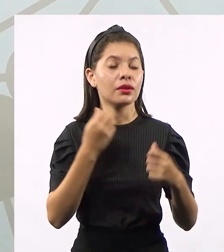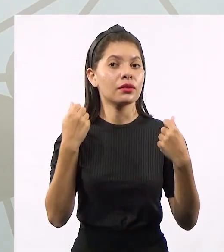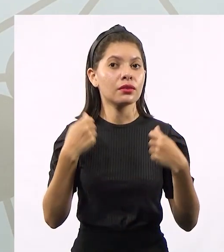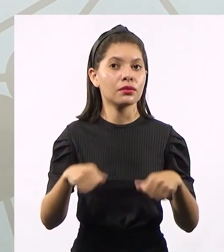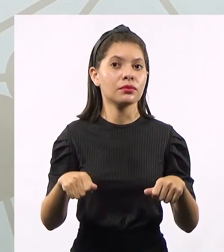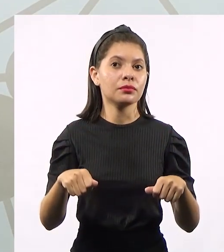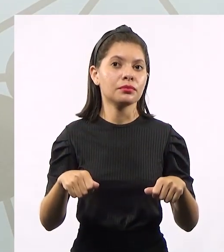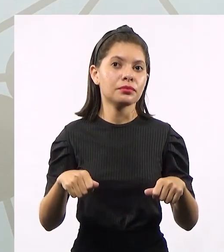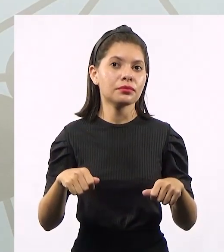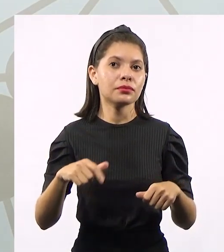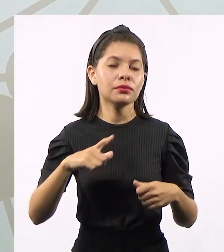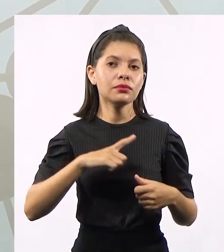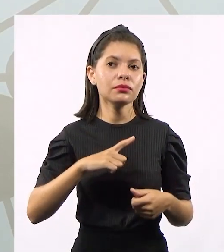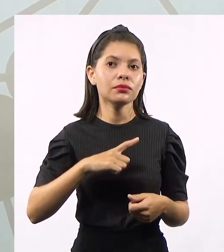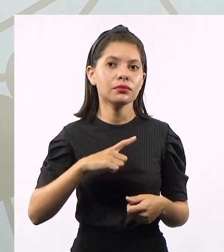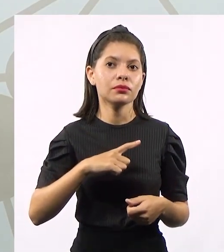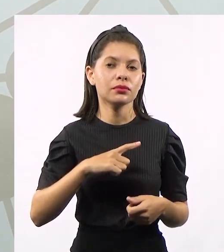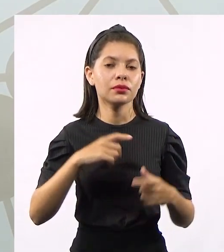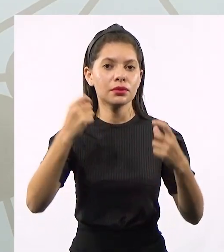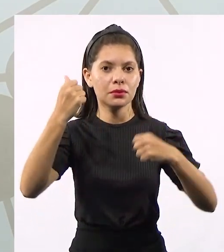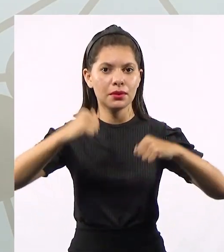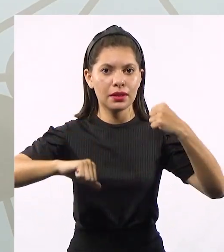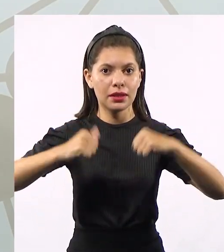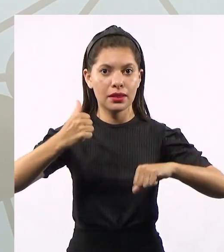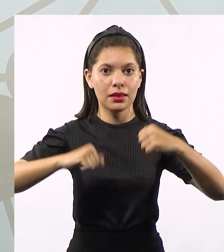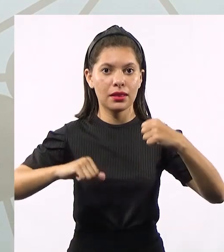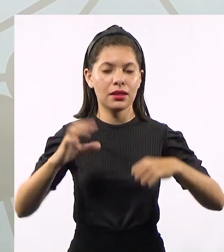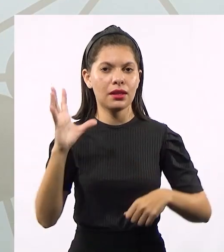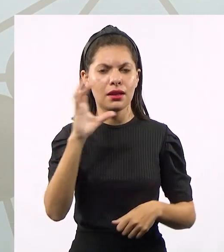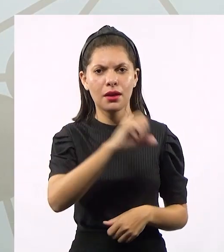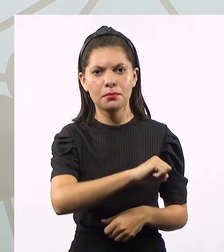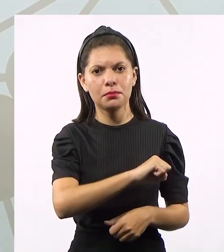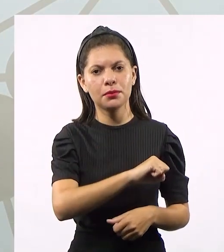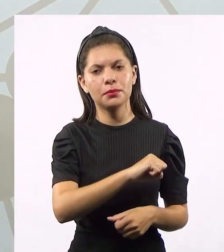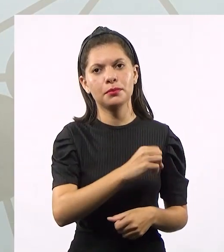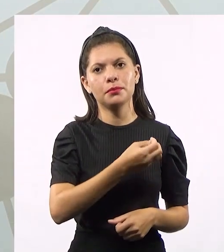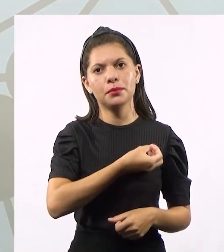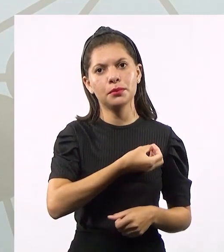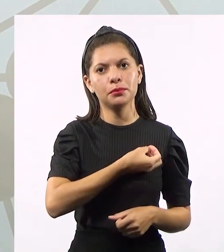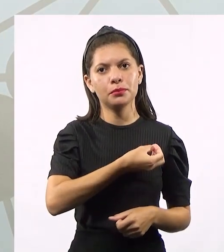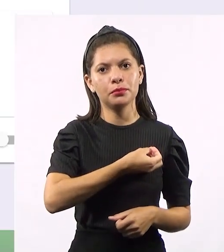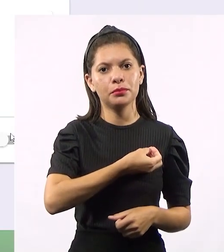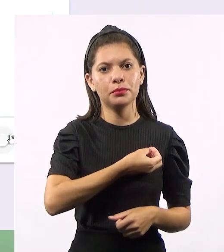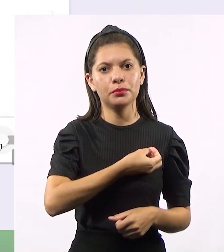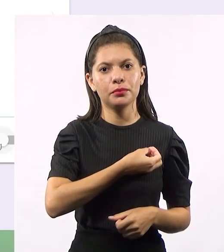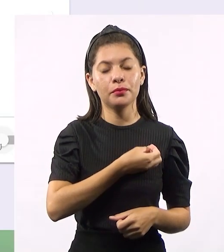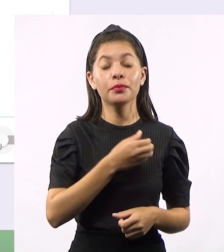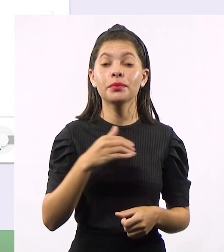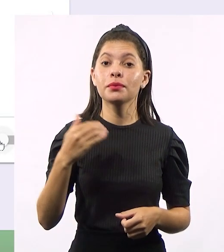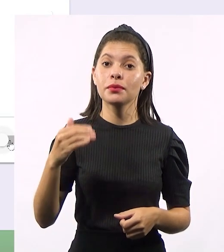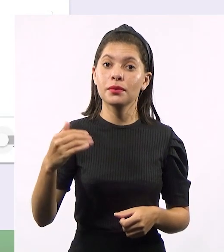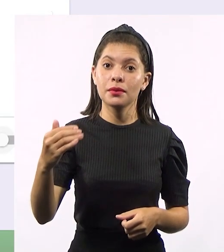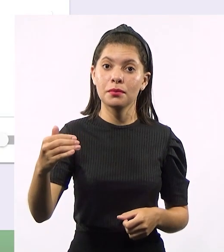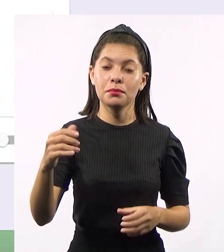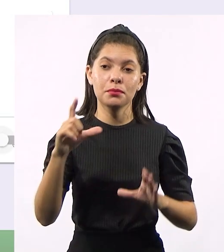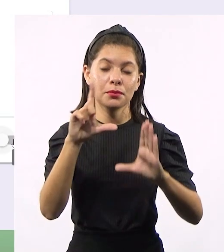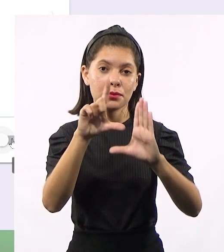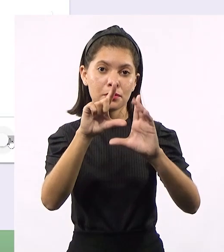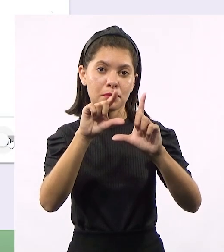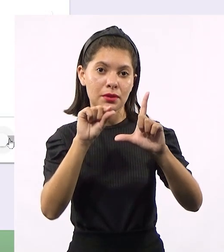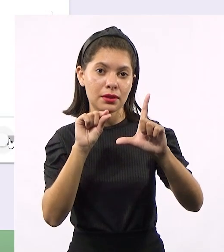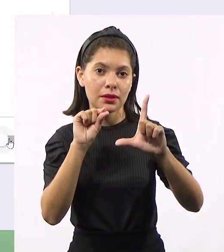ter uma análise mais rápida, porque a gente vai estar trabalhando com números, de fato. Posterior, eu posso marcar se essa pergunta